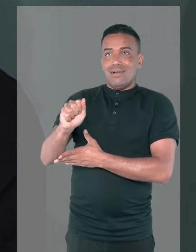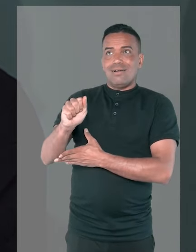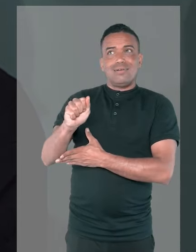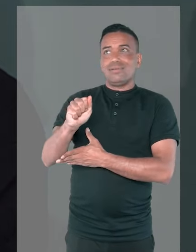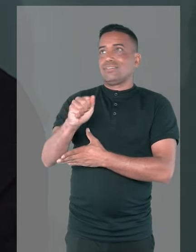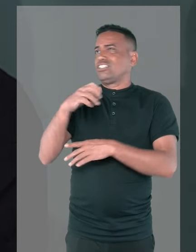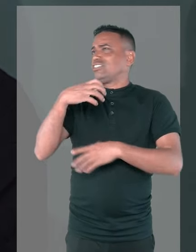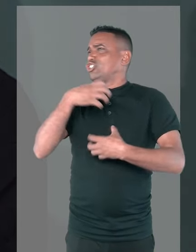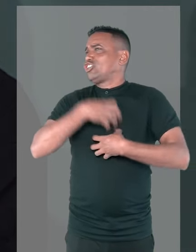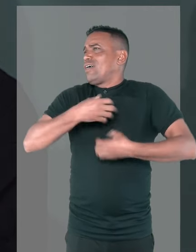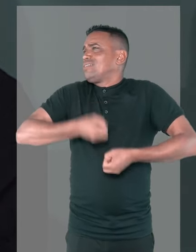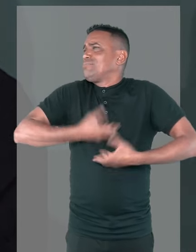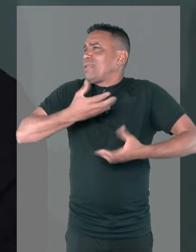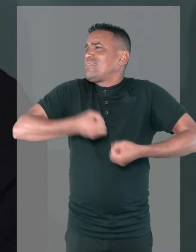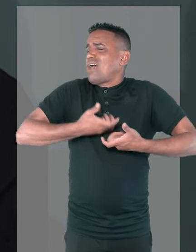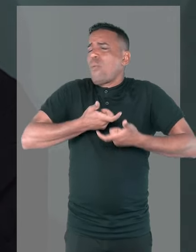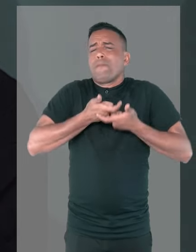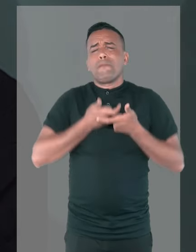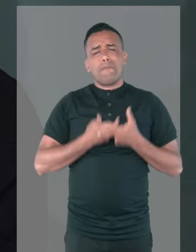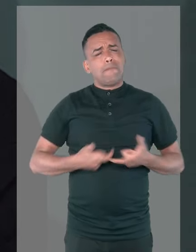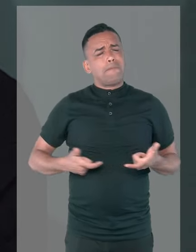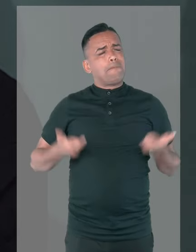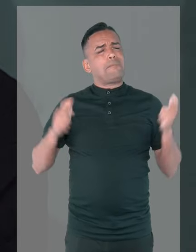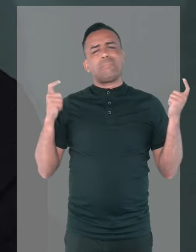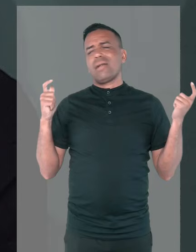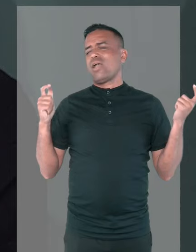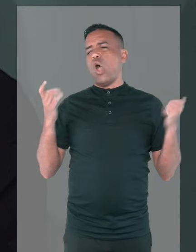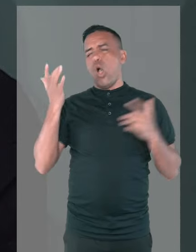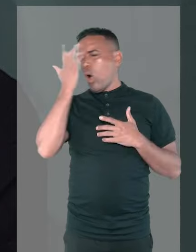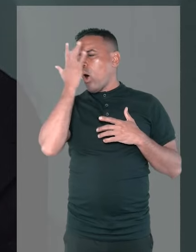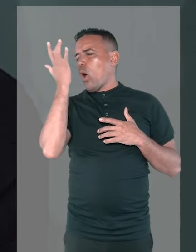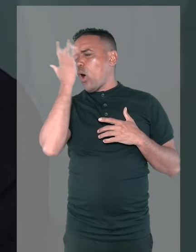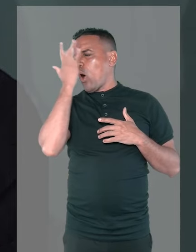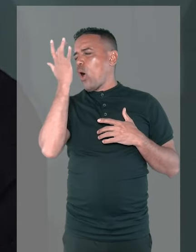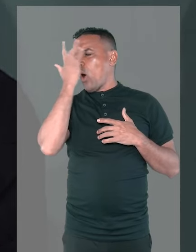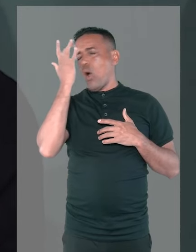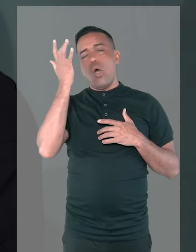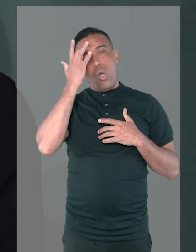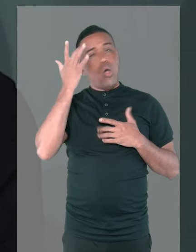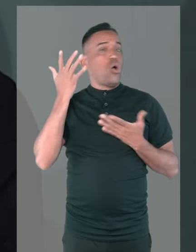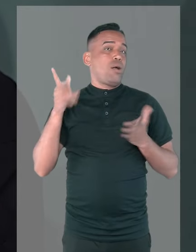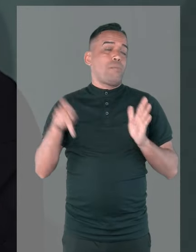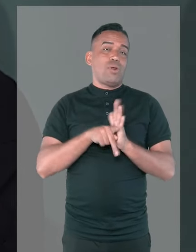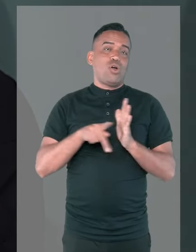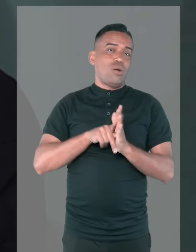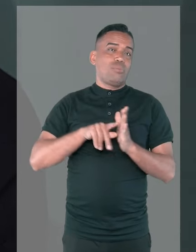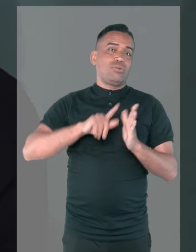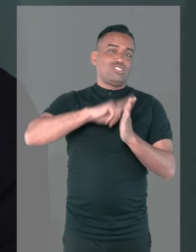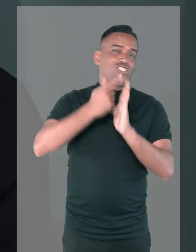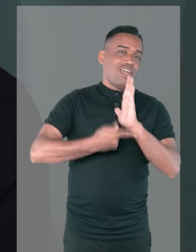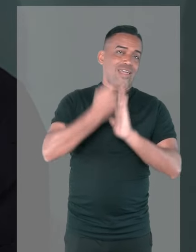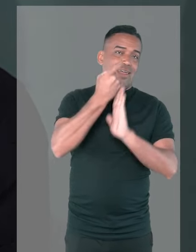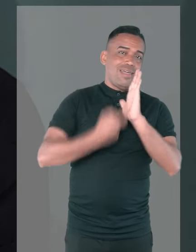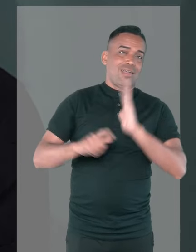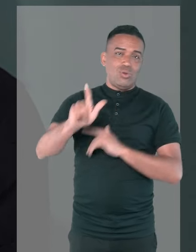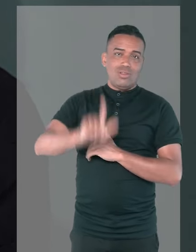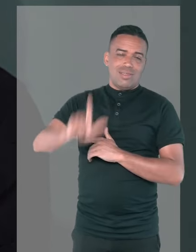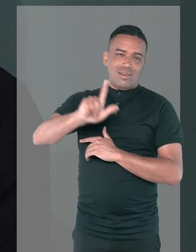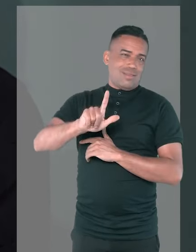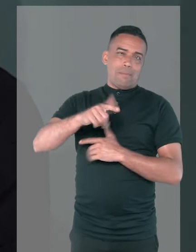mais, sem sombra de dúvida, a mais rica do repertório da escrita literária. Daí